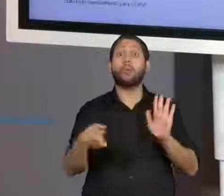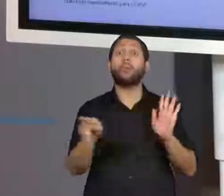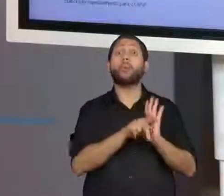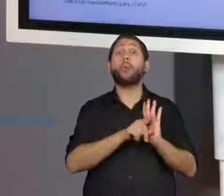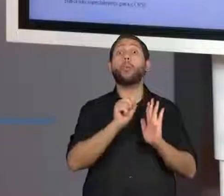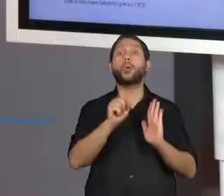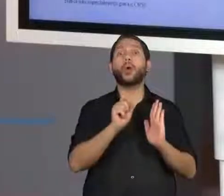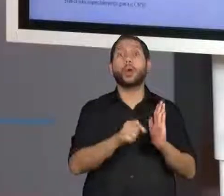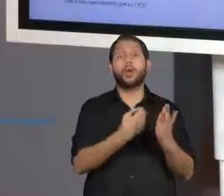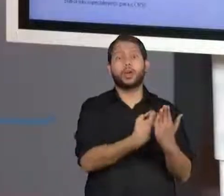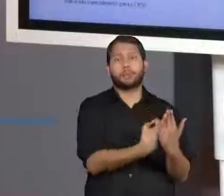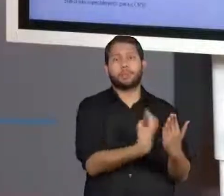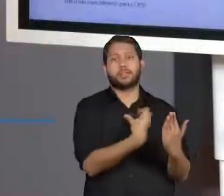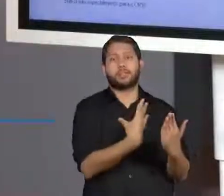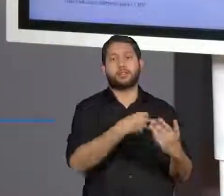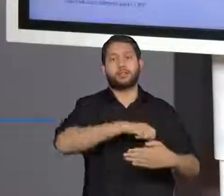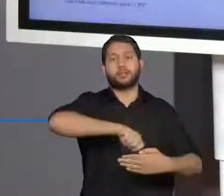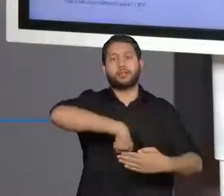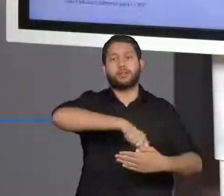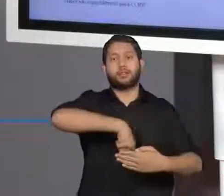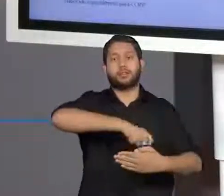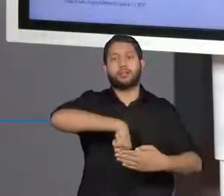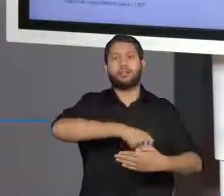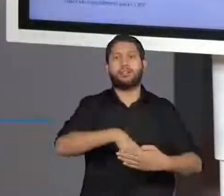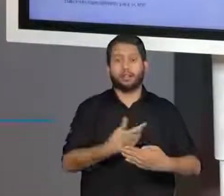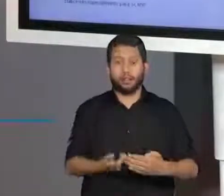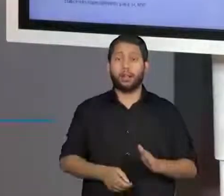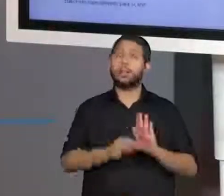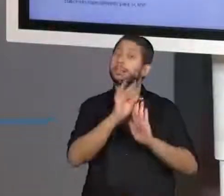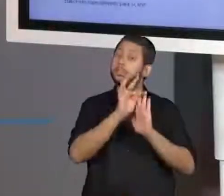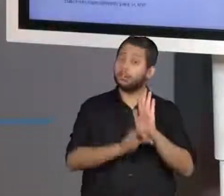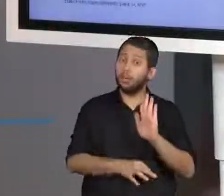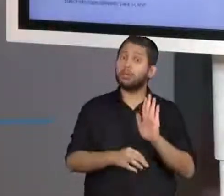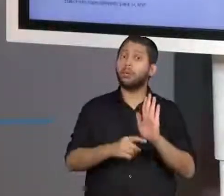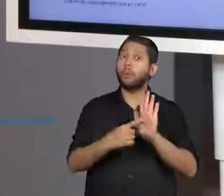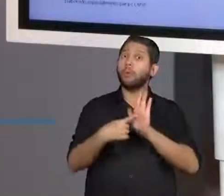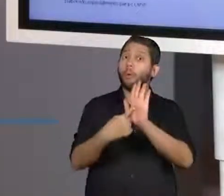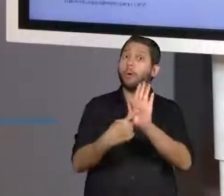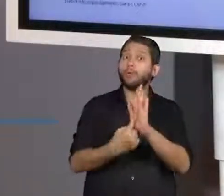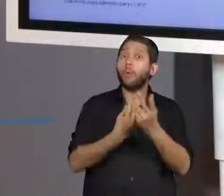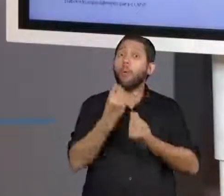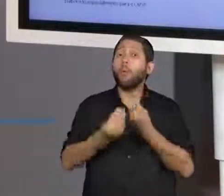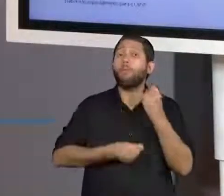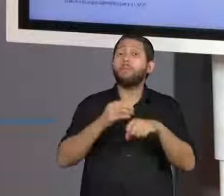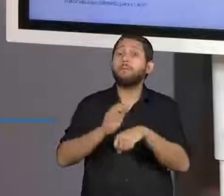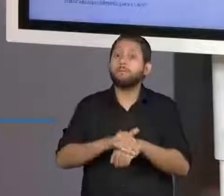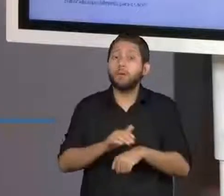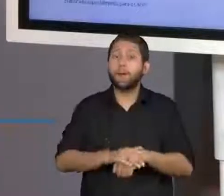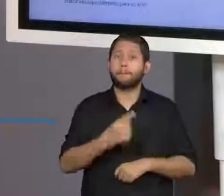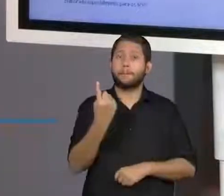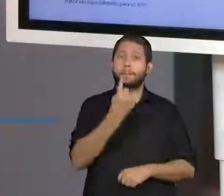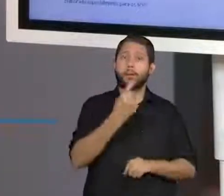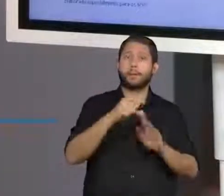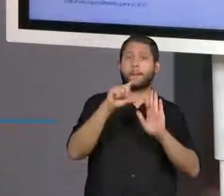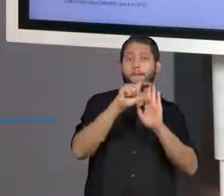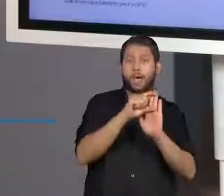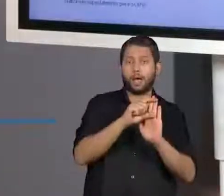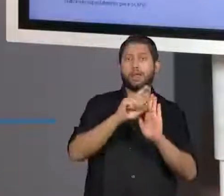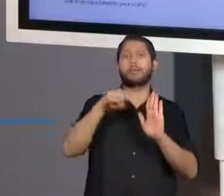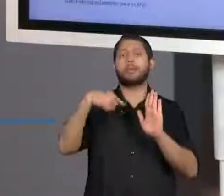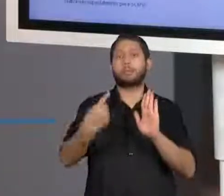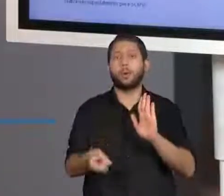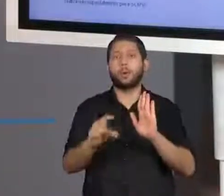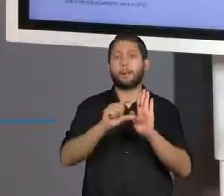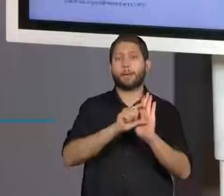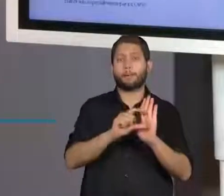uma estrutura, ele é um texto instrucional, então ele está passando uma mensagem de como você realizar uma ação. No caso,